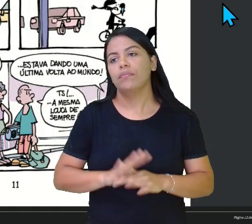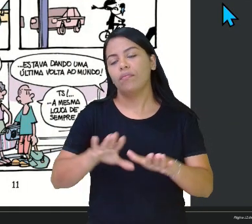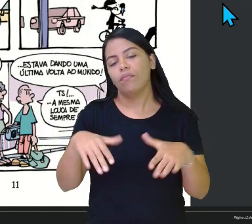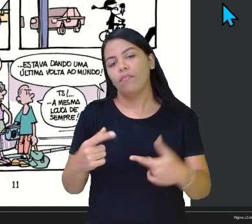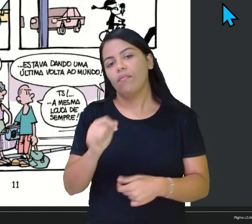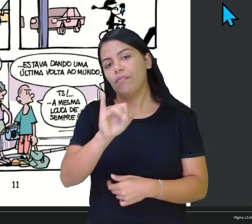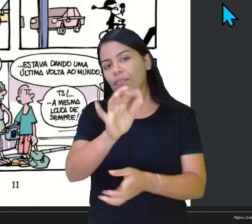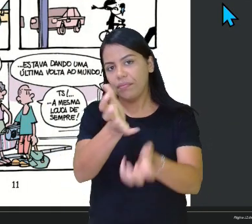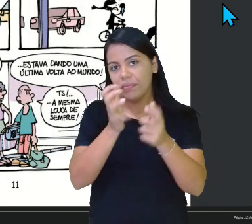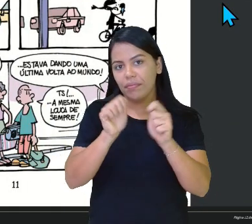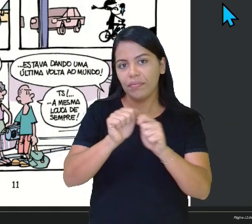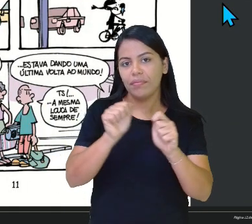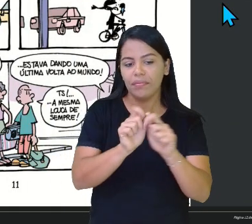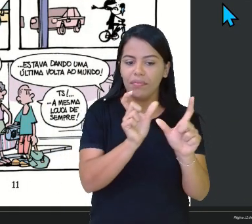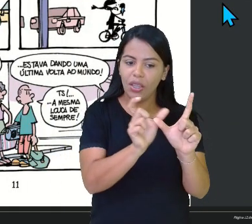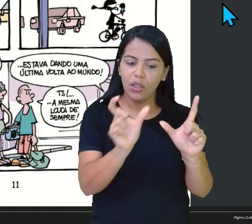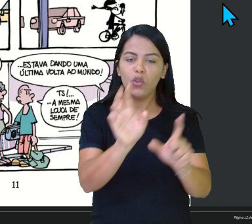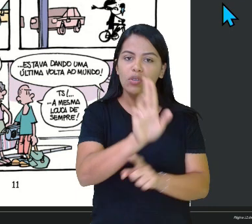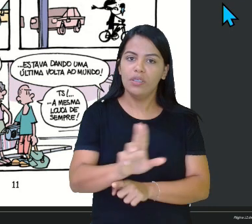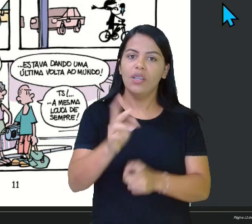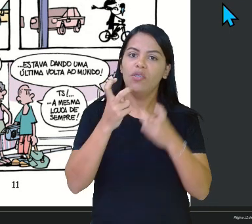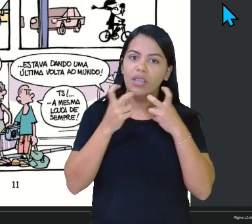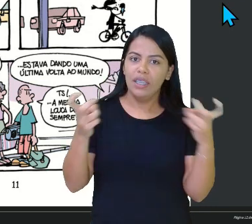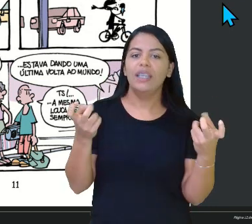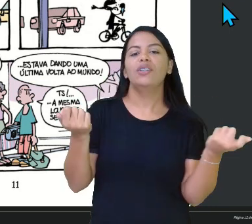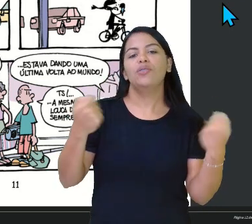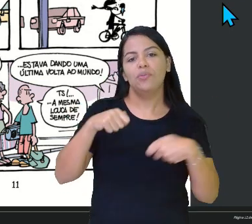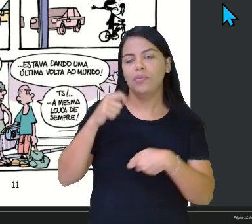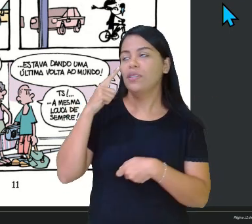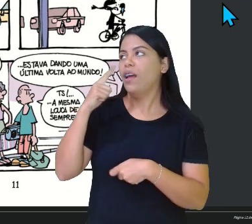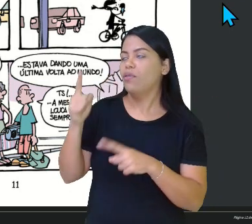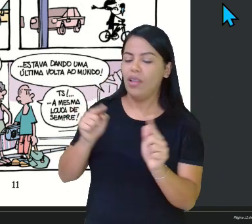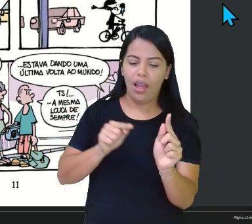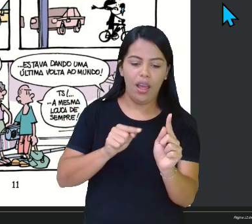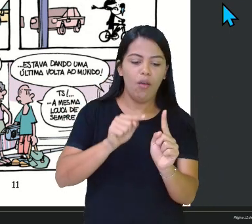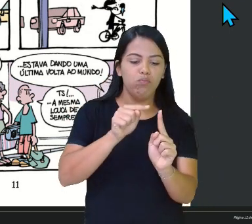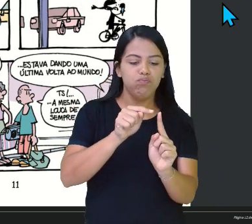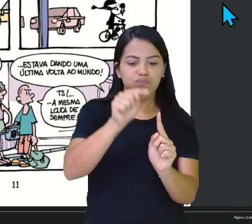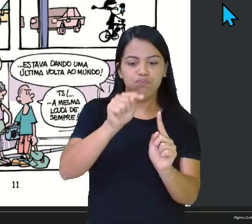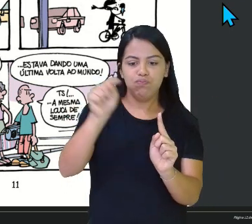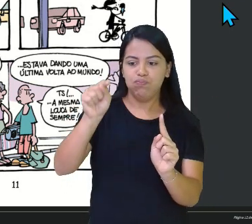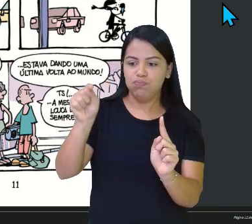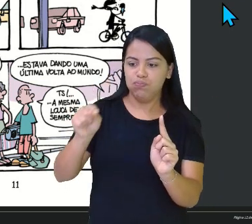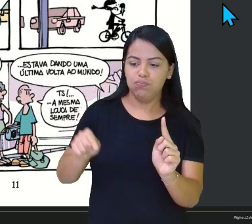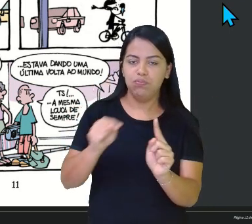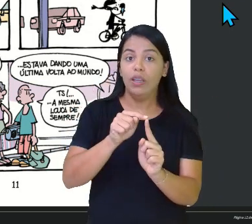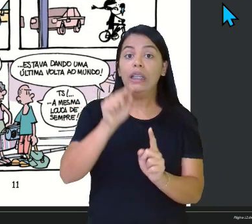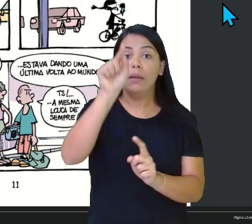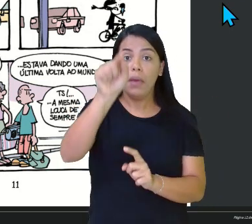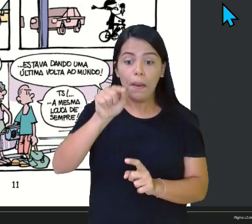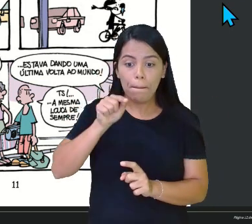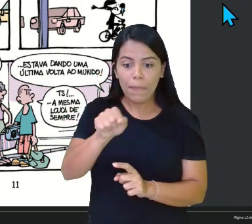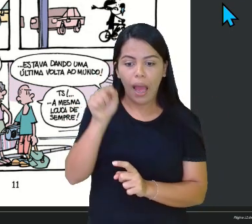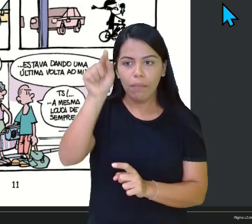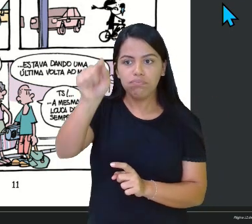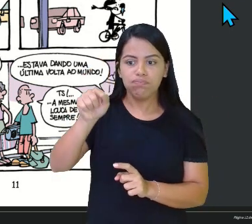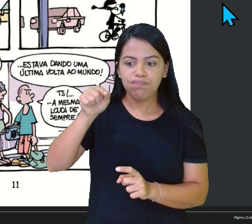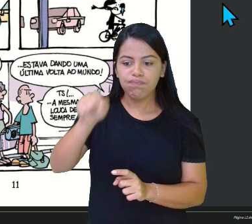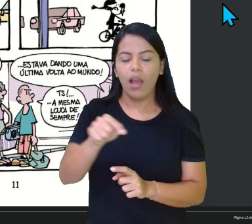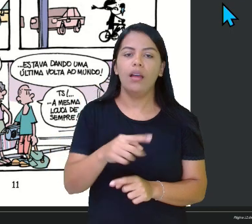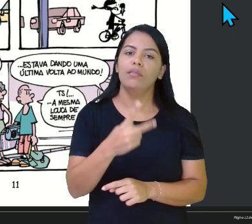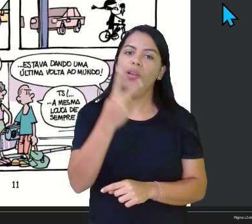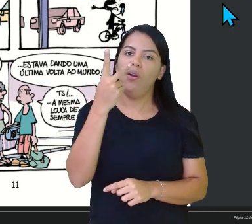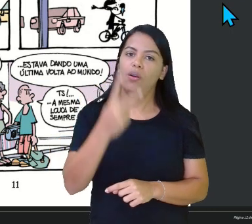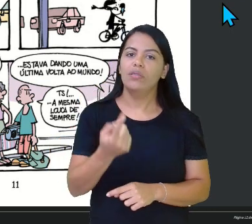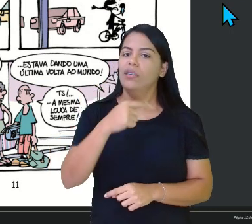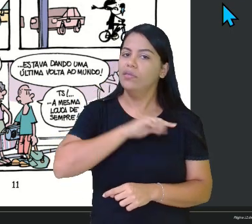quer fazer uma tirinha com grito, tá aí uma sugestão. Inclusive, 2 pontos de exclamação depois do nome Carol. E nós